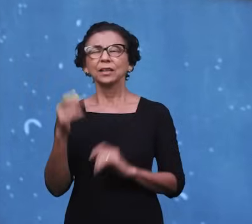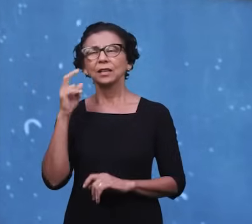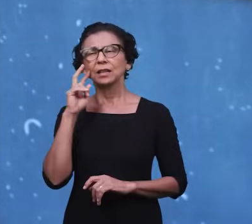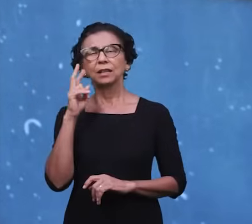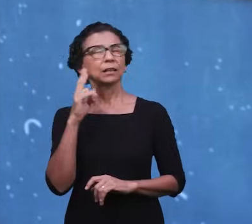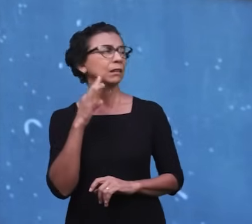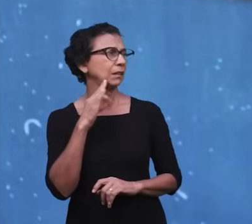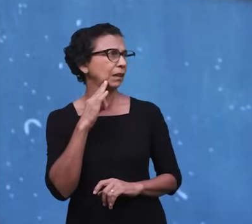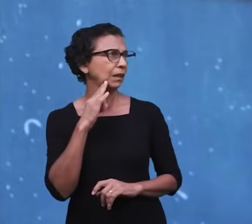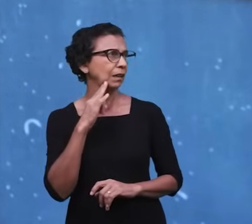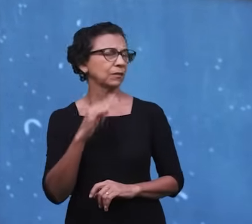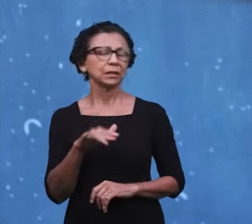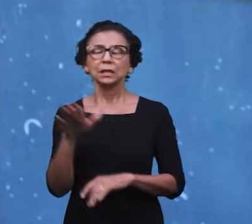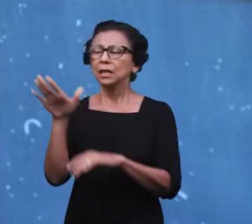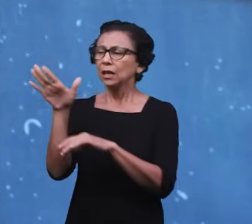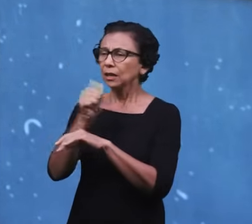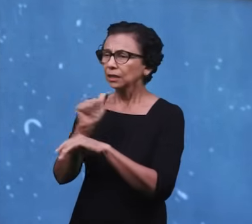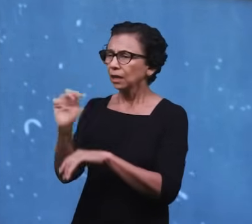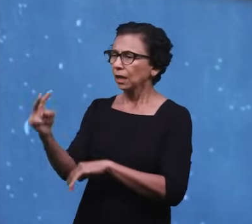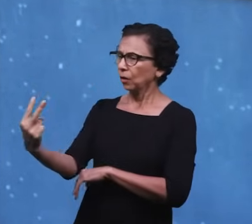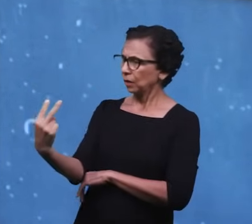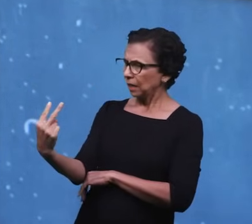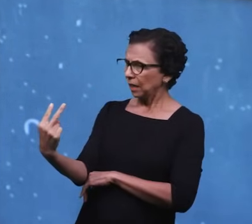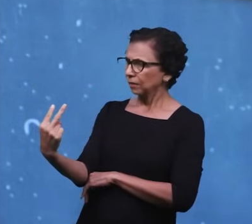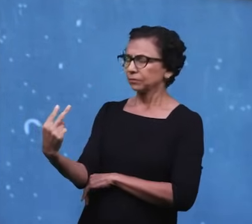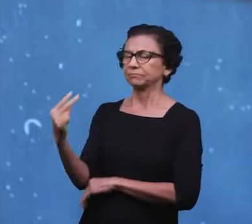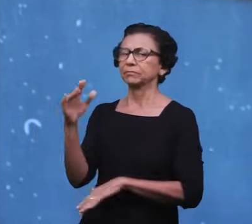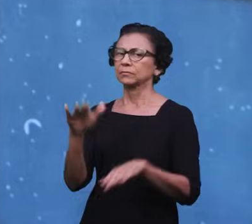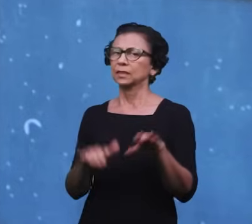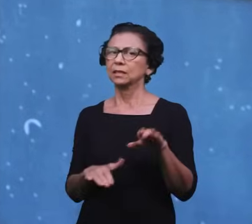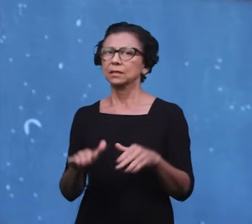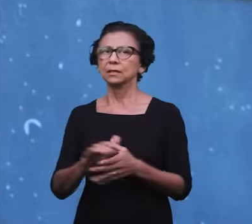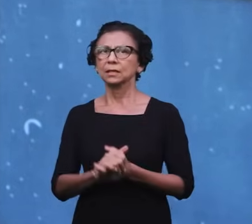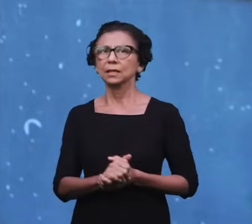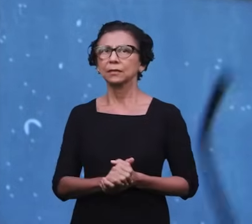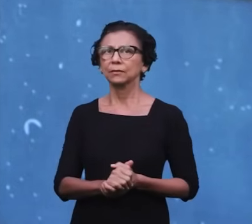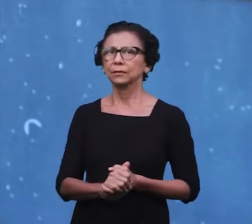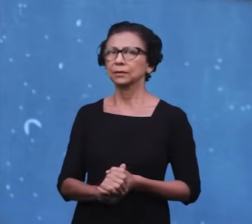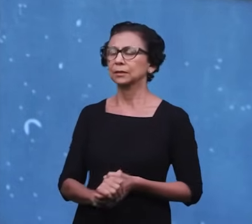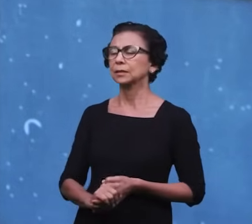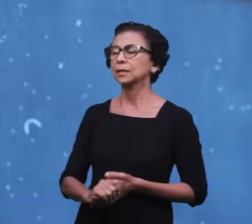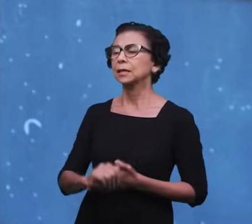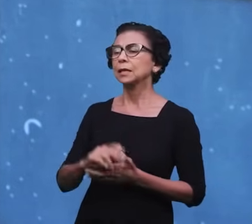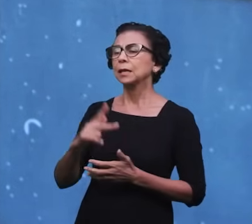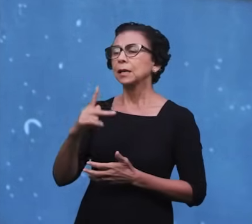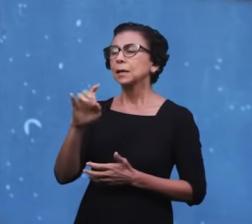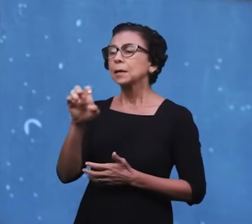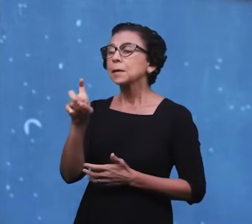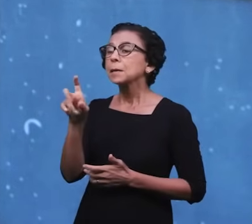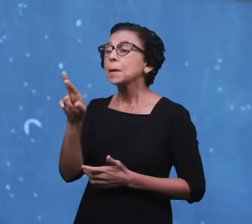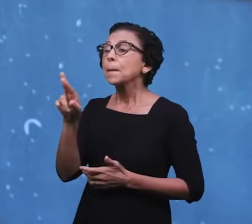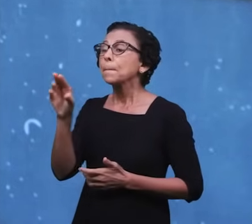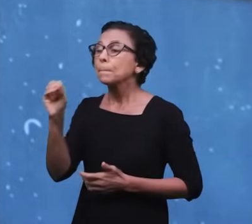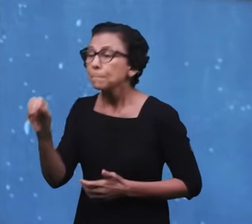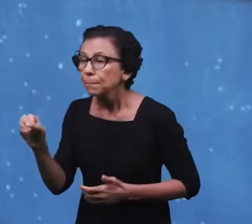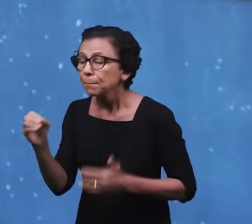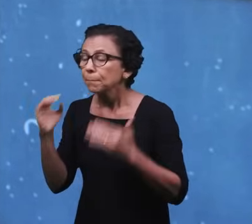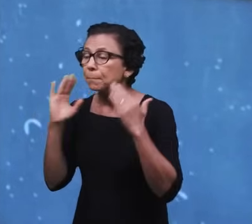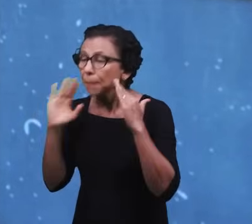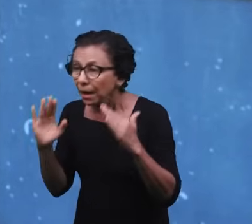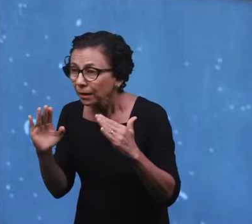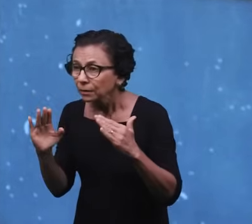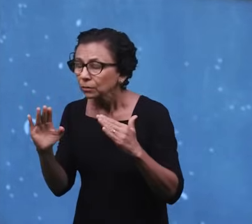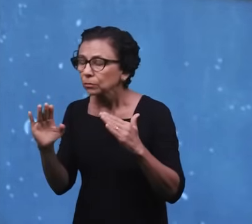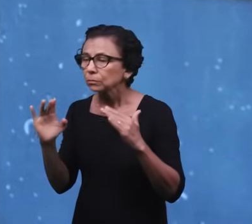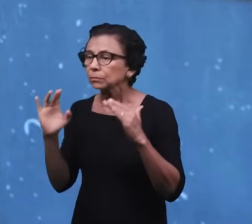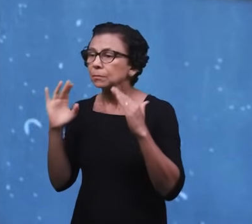Aquele contato visual que quer comunicar, chamava pelo nome, custava ele olhar. Claro que ele olhava, né? Mas